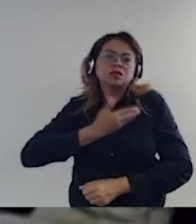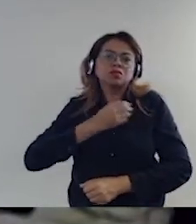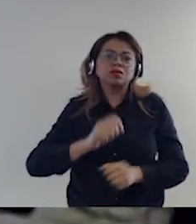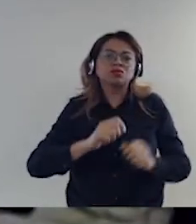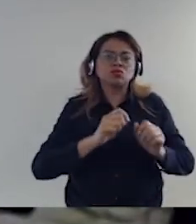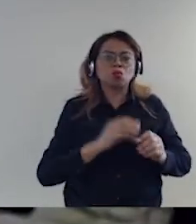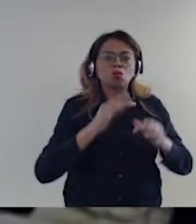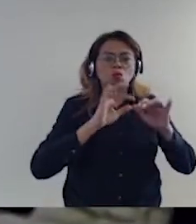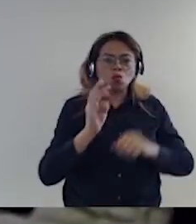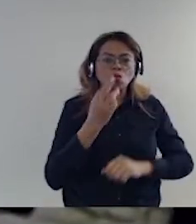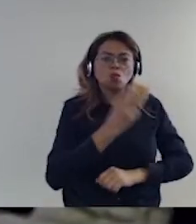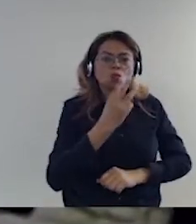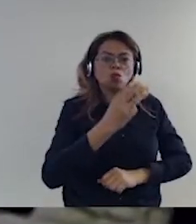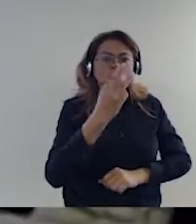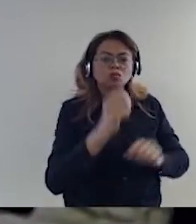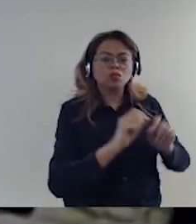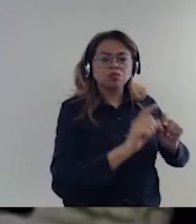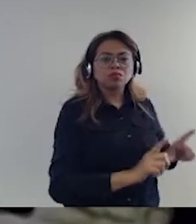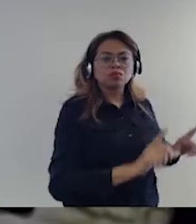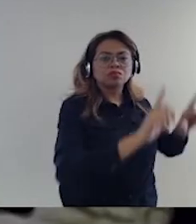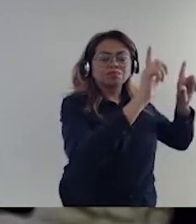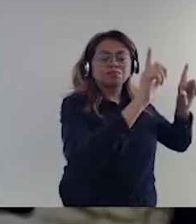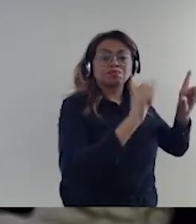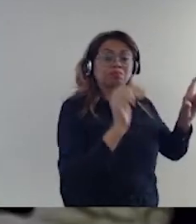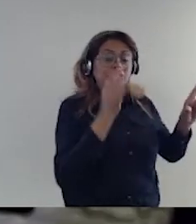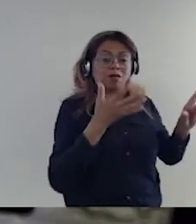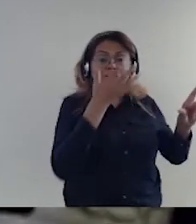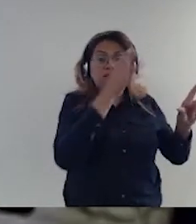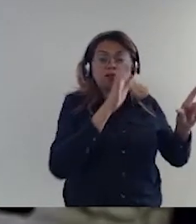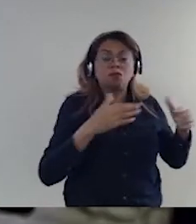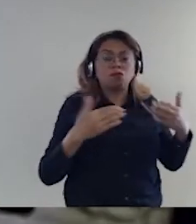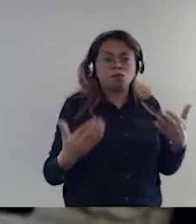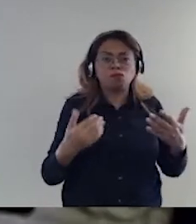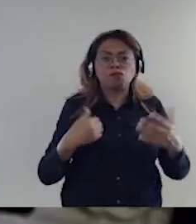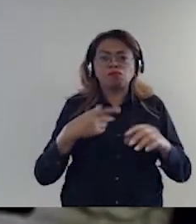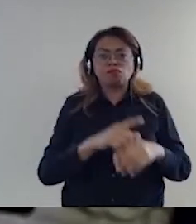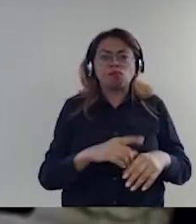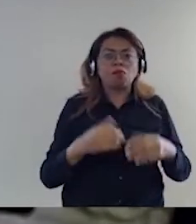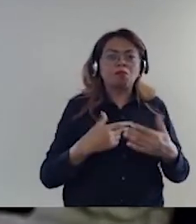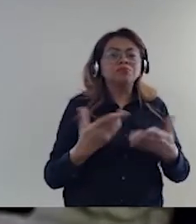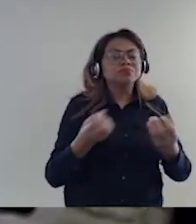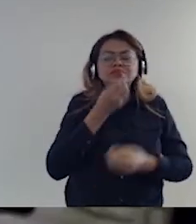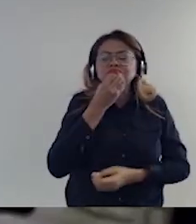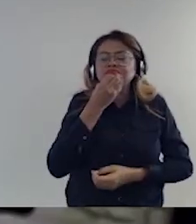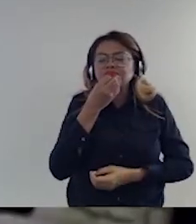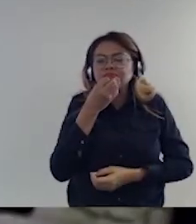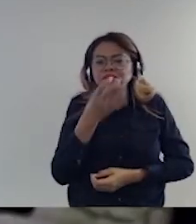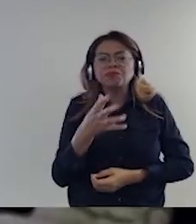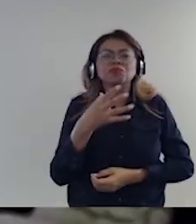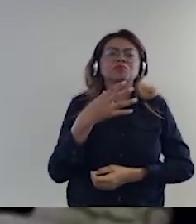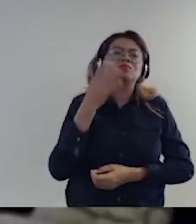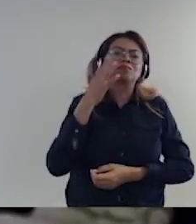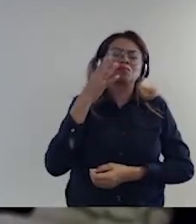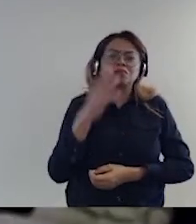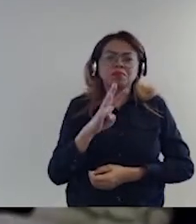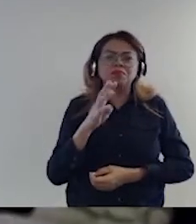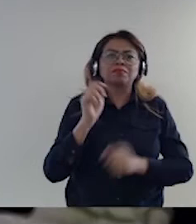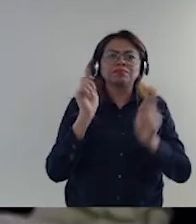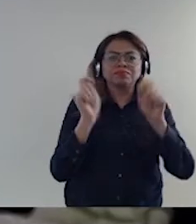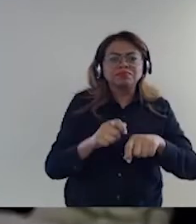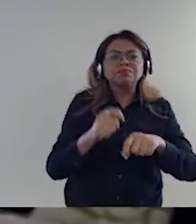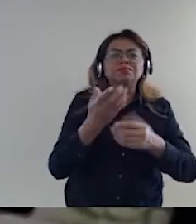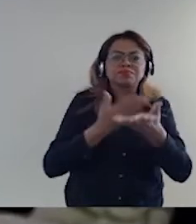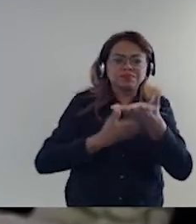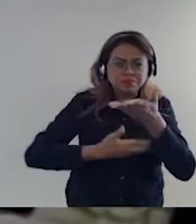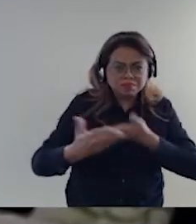Marino, já estamos quase num petit comité que se repete, mas é sempre muito bom ouvi-los e poder partilhar